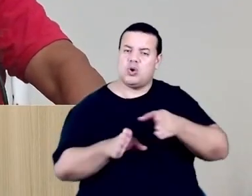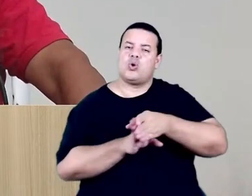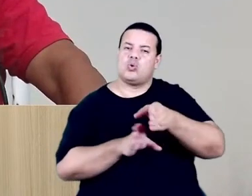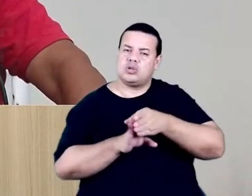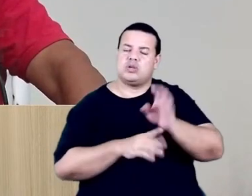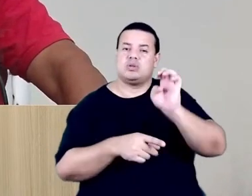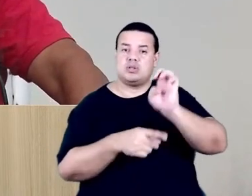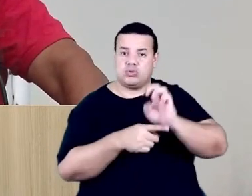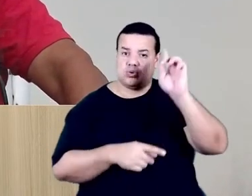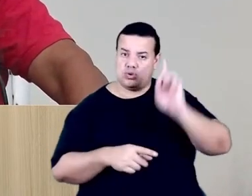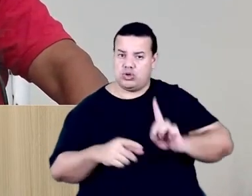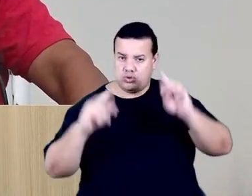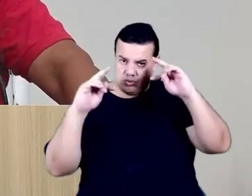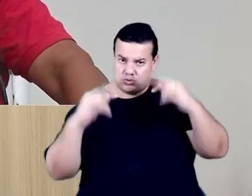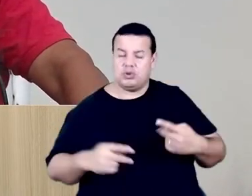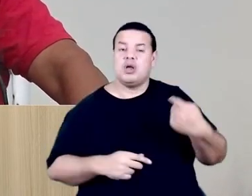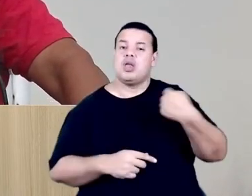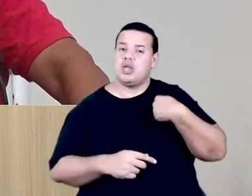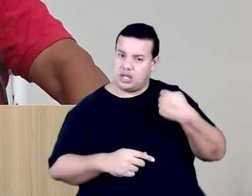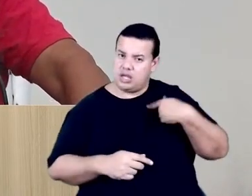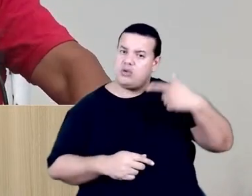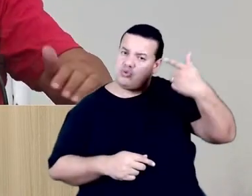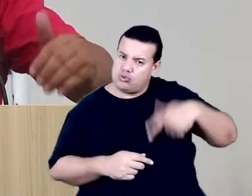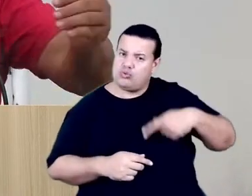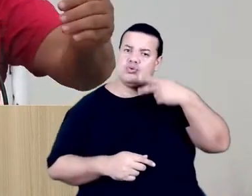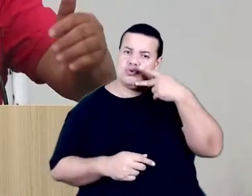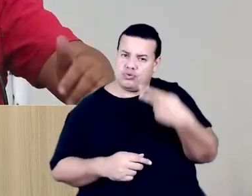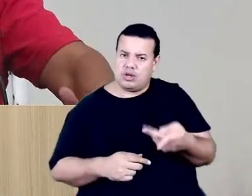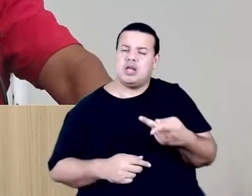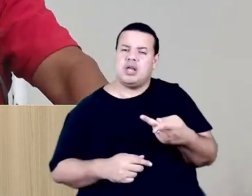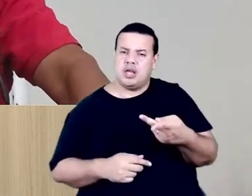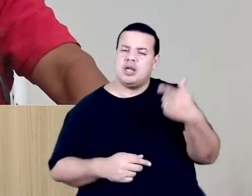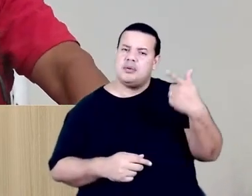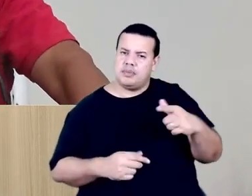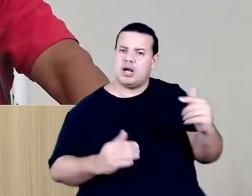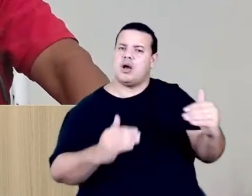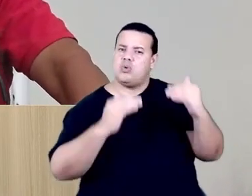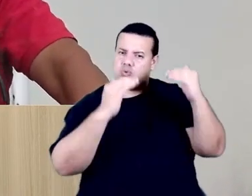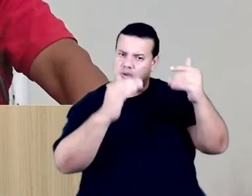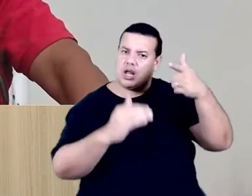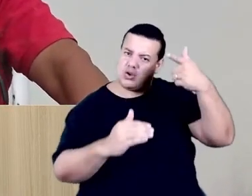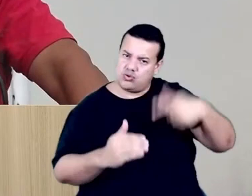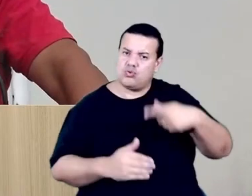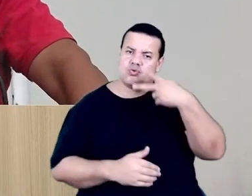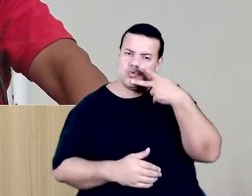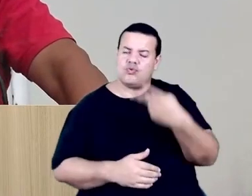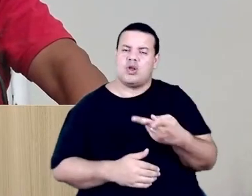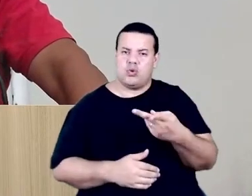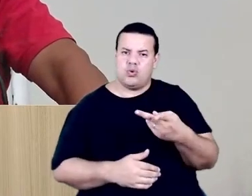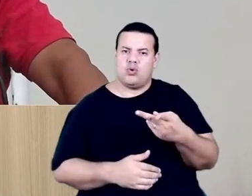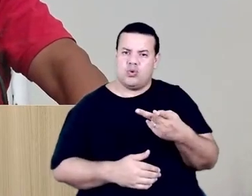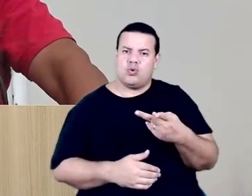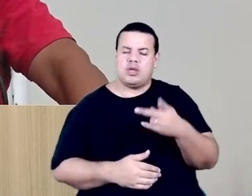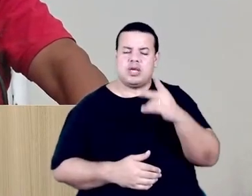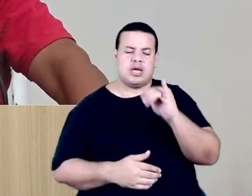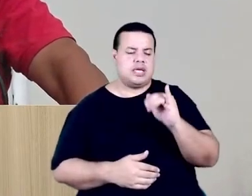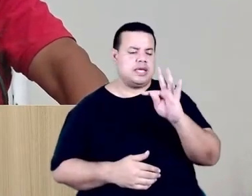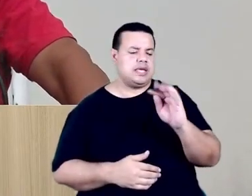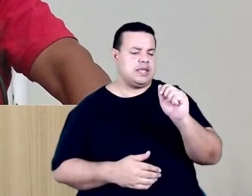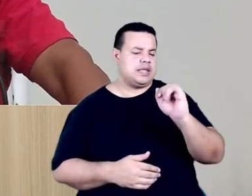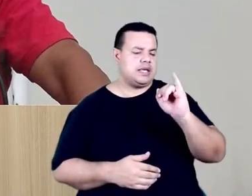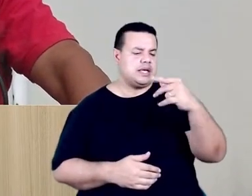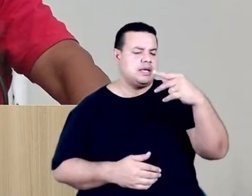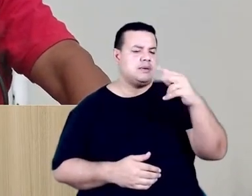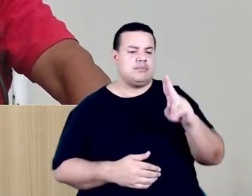humanos e eu também repeti e próprios as autoridades repetiram que a Taipu hoje é o